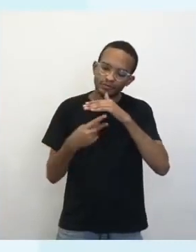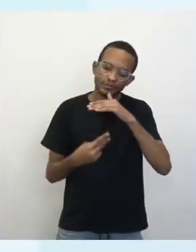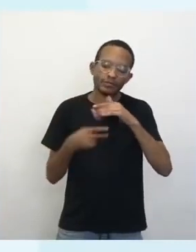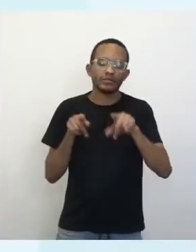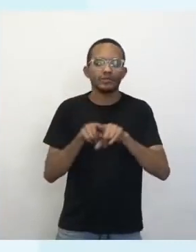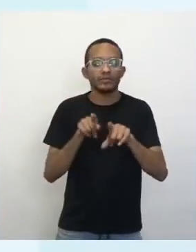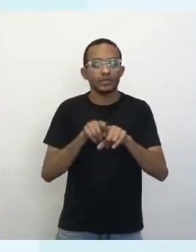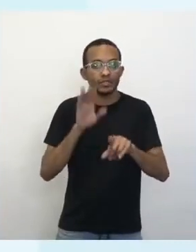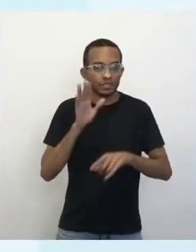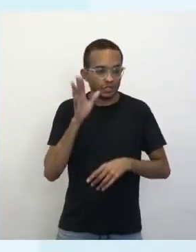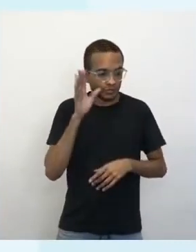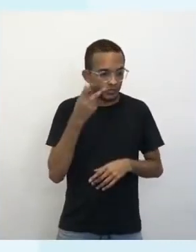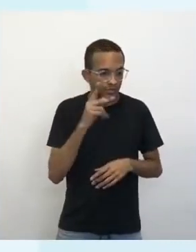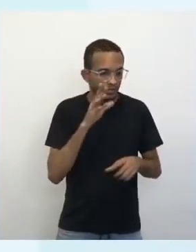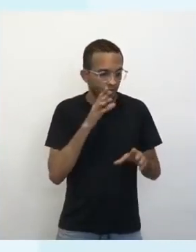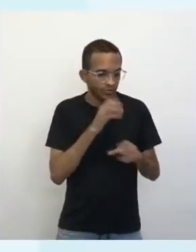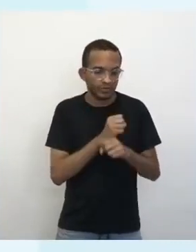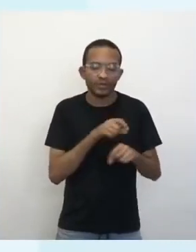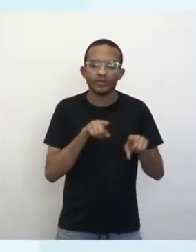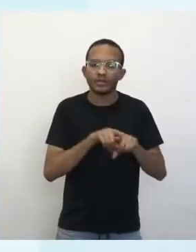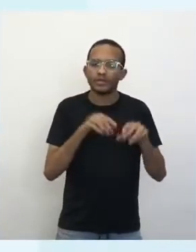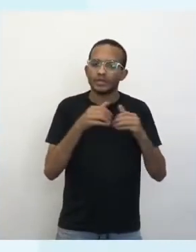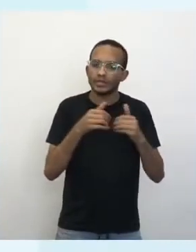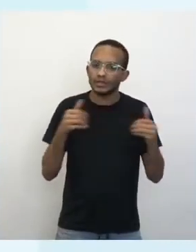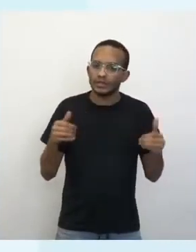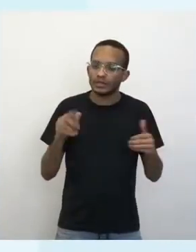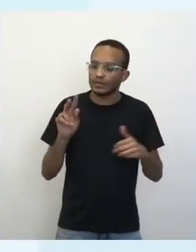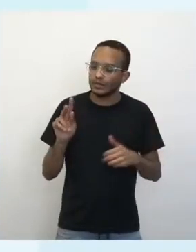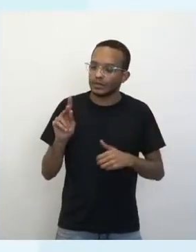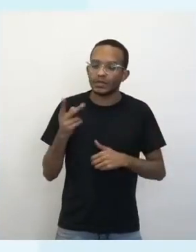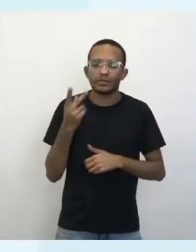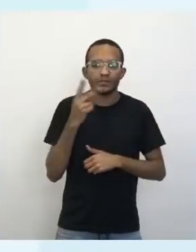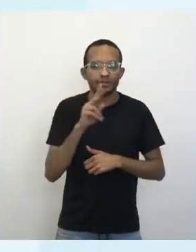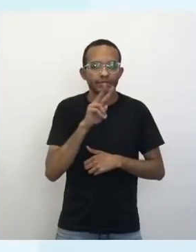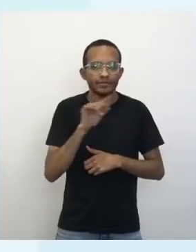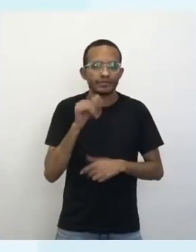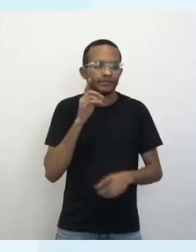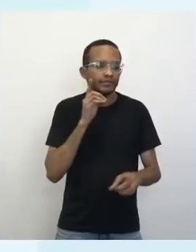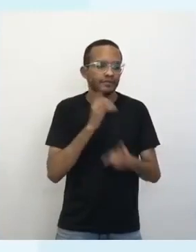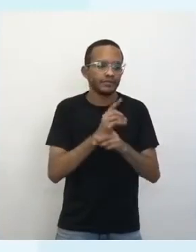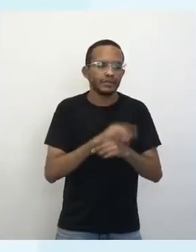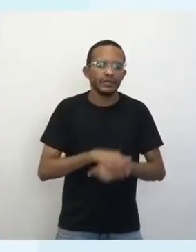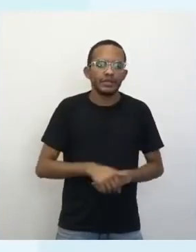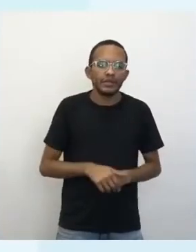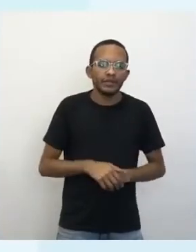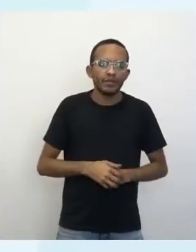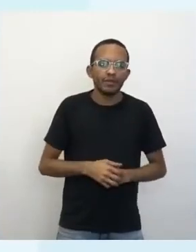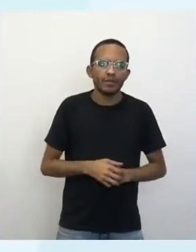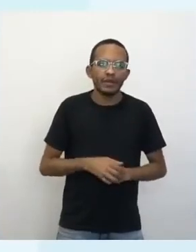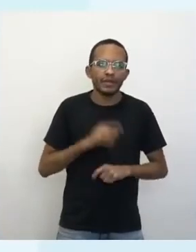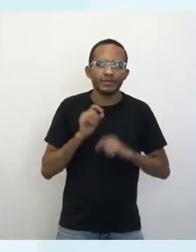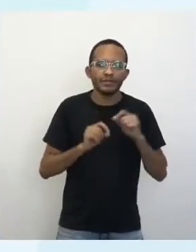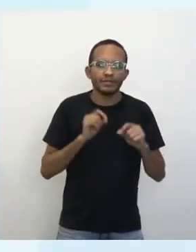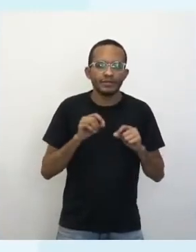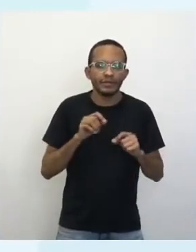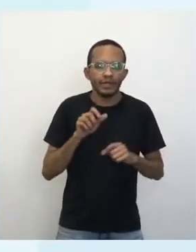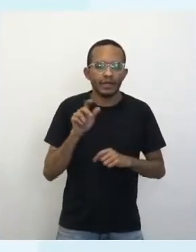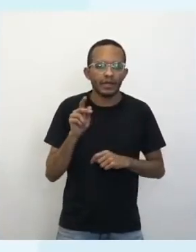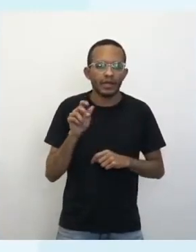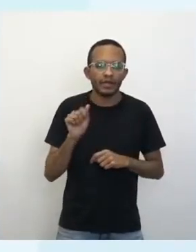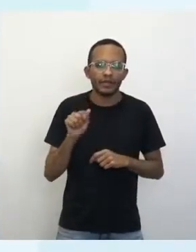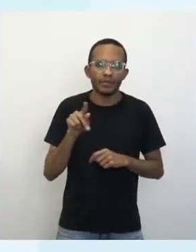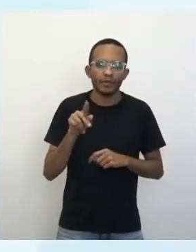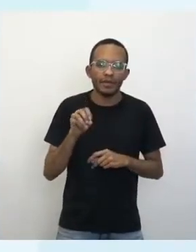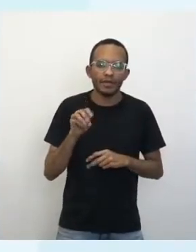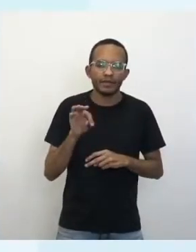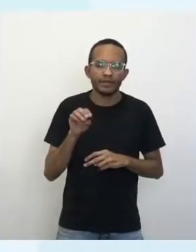essa continha e separar o H, você vai chegar nesta expressão, que é a apótema da base,